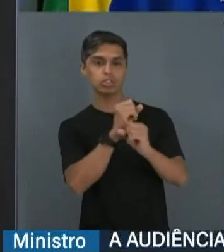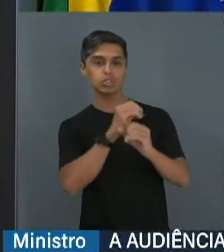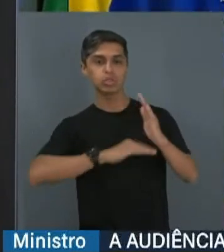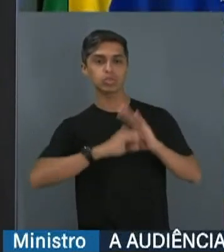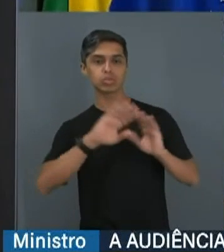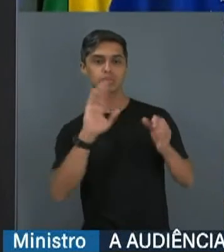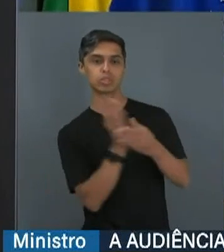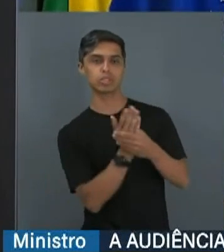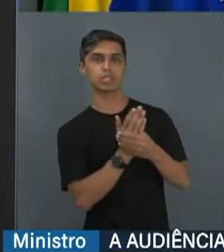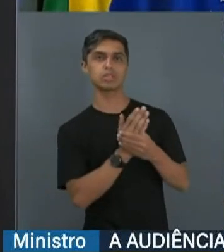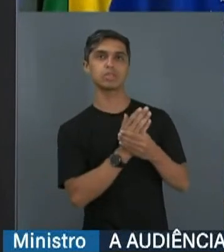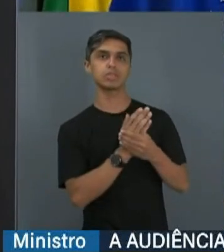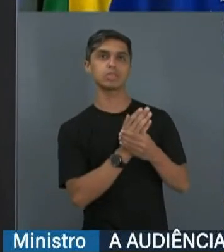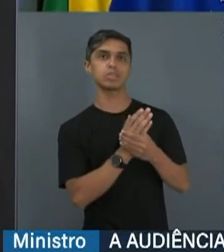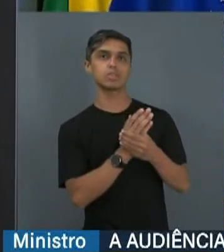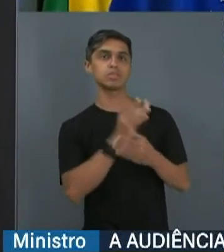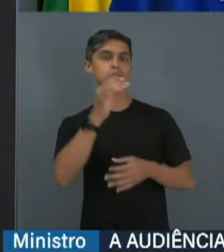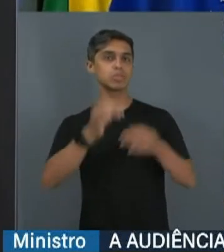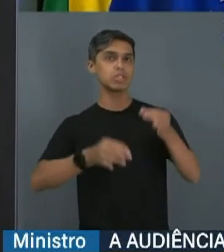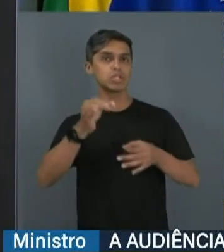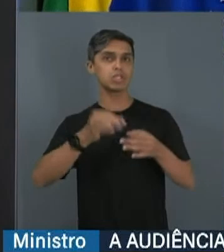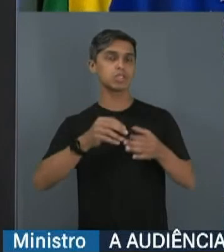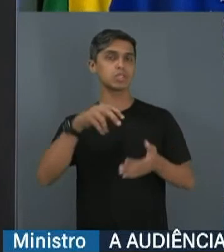político que foi condenado,